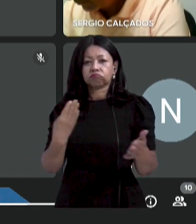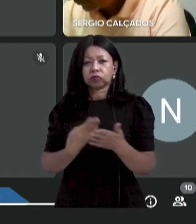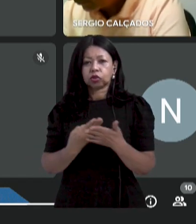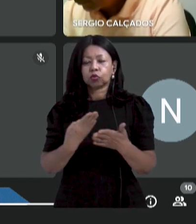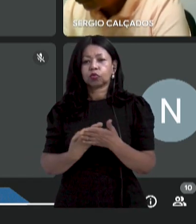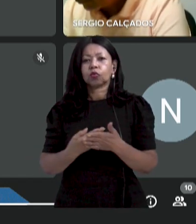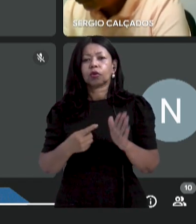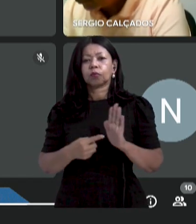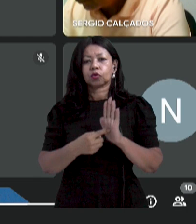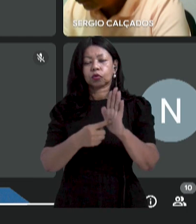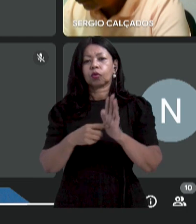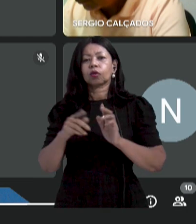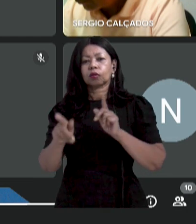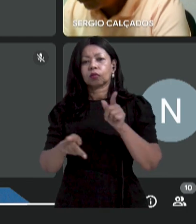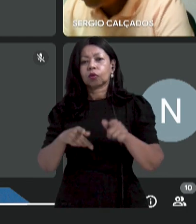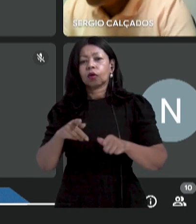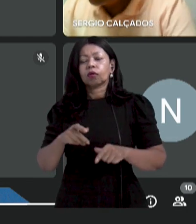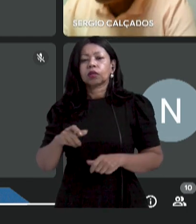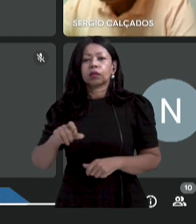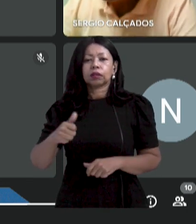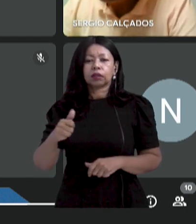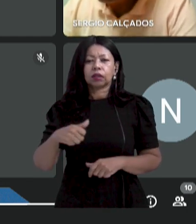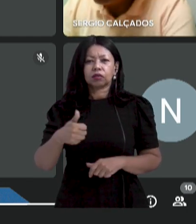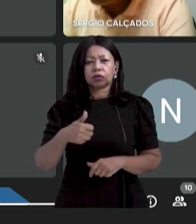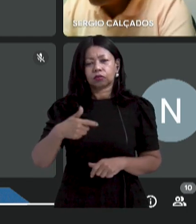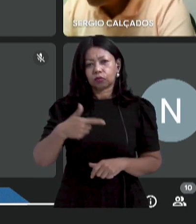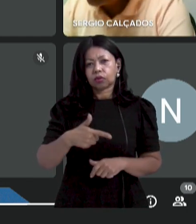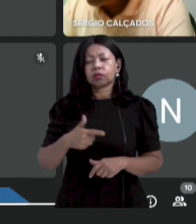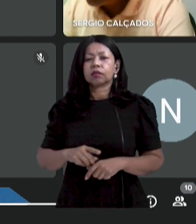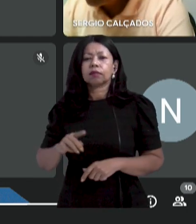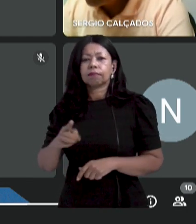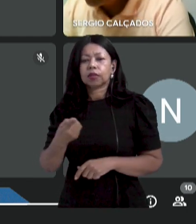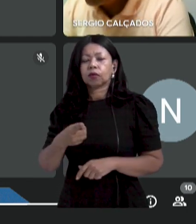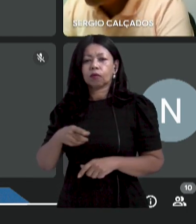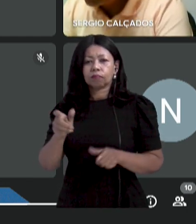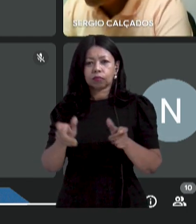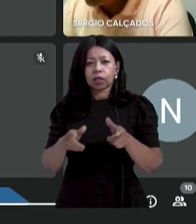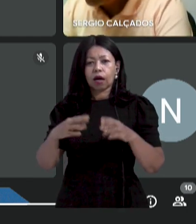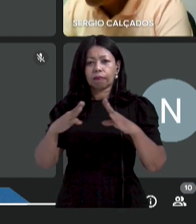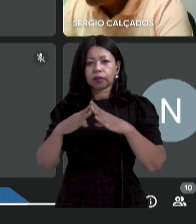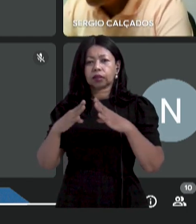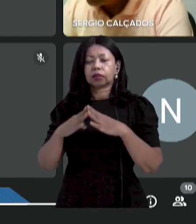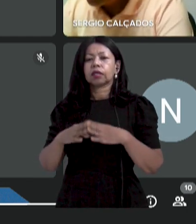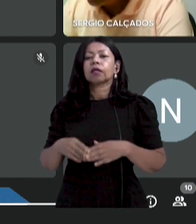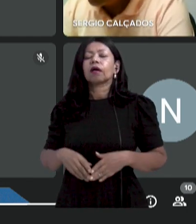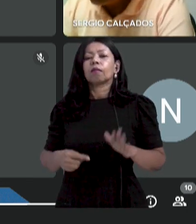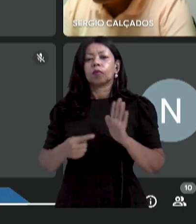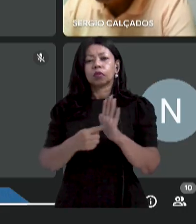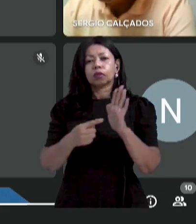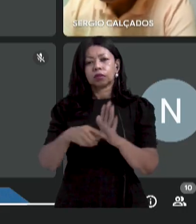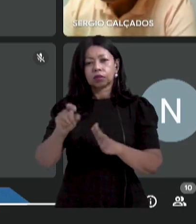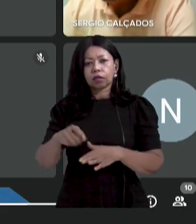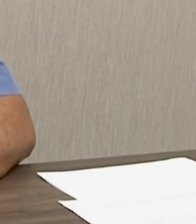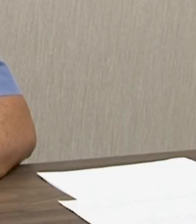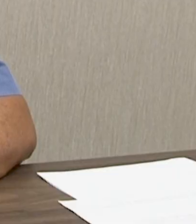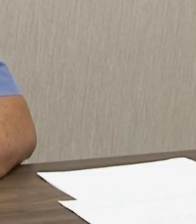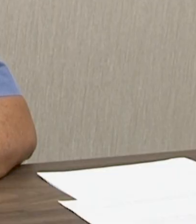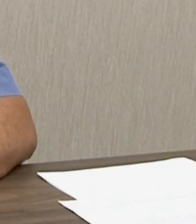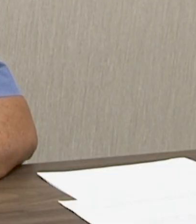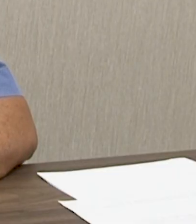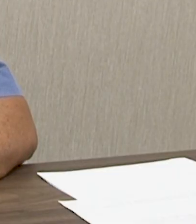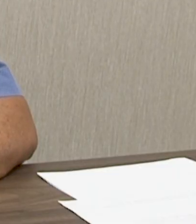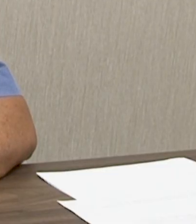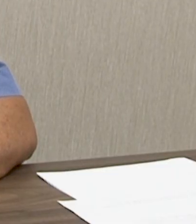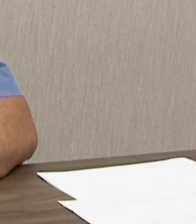de 2024 nos documentos o vereador menciona atenção às áreas de Segurança Pública manutenção Urbana